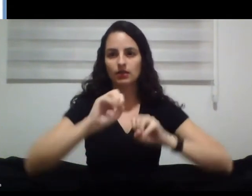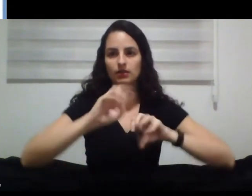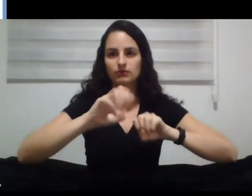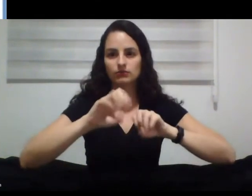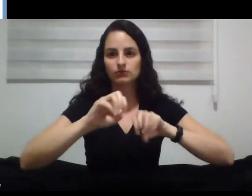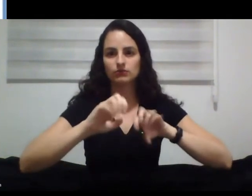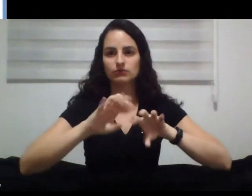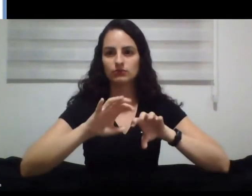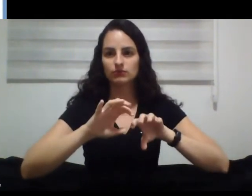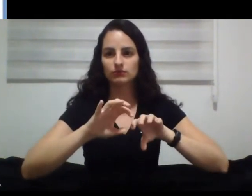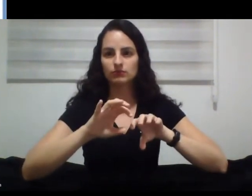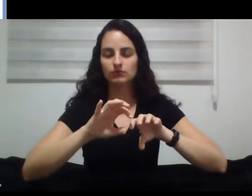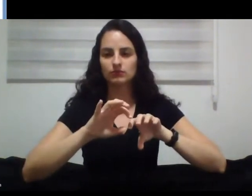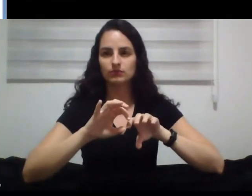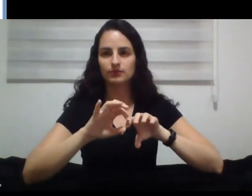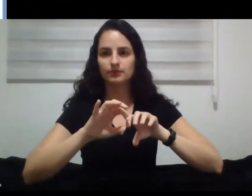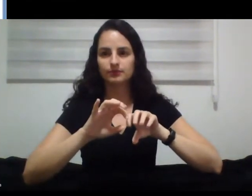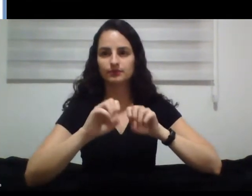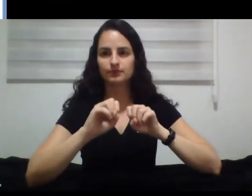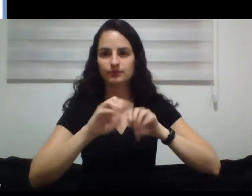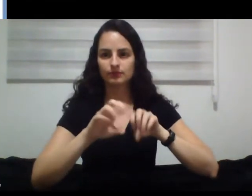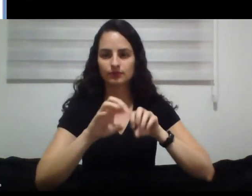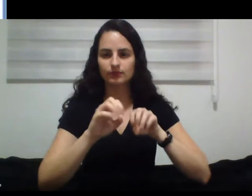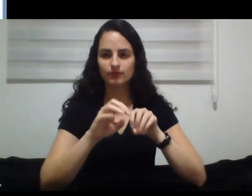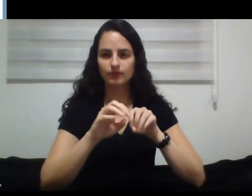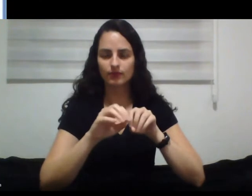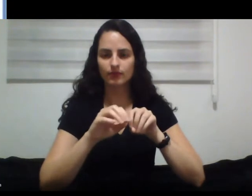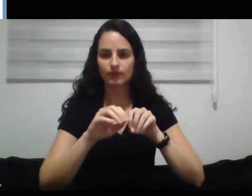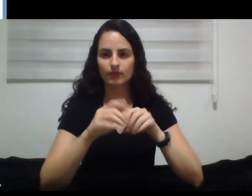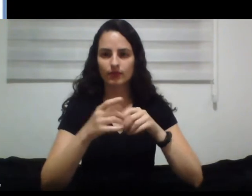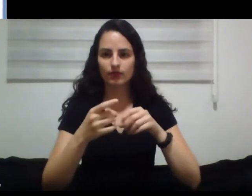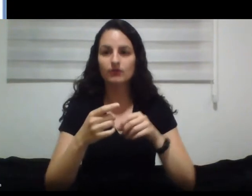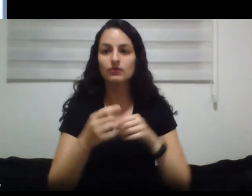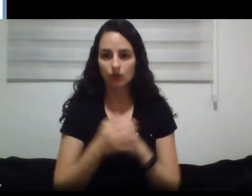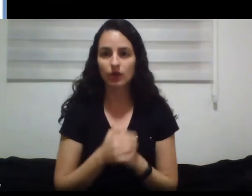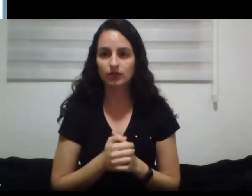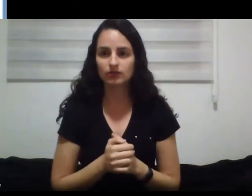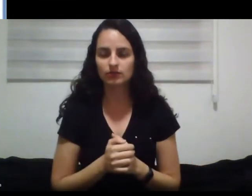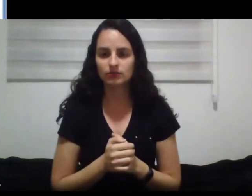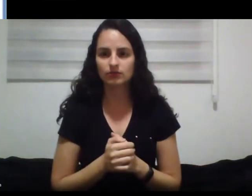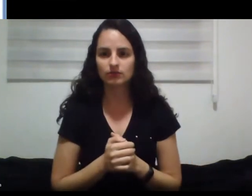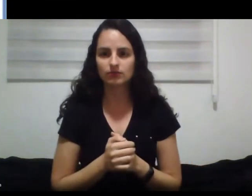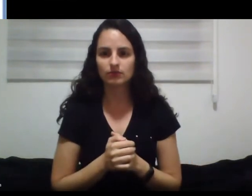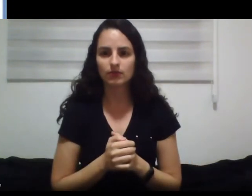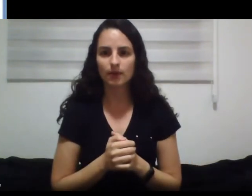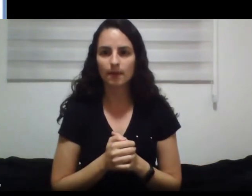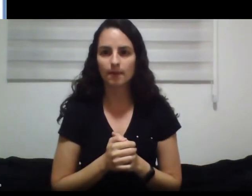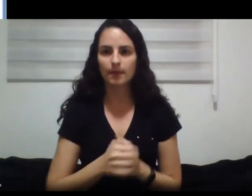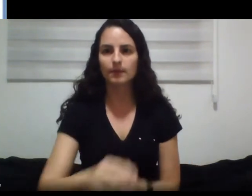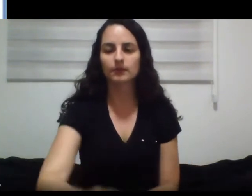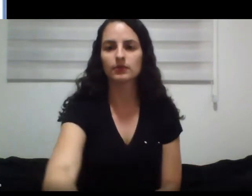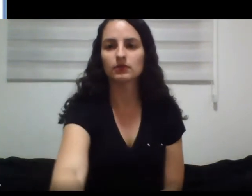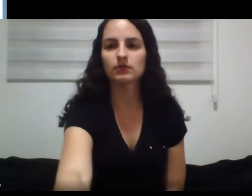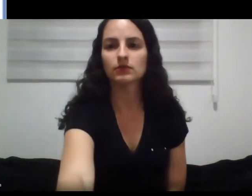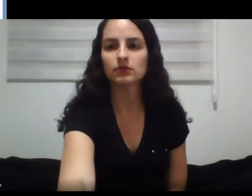reclamação, a gente achou melhor formalizar, até para ter direito à declaração de participação desse orientando no auxílio à